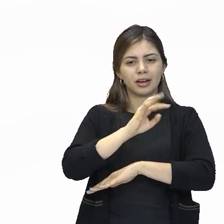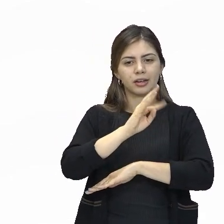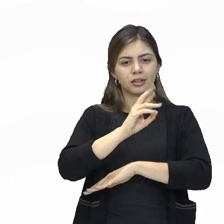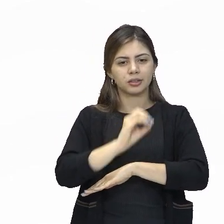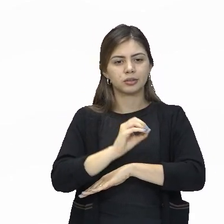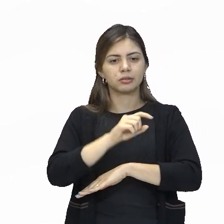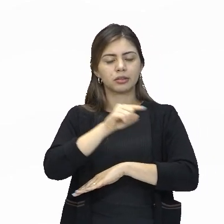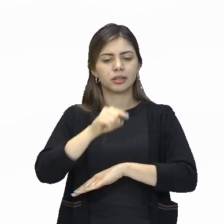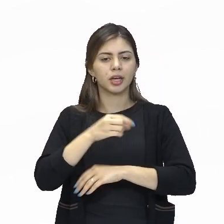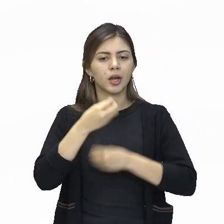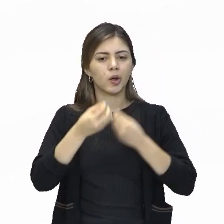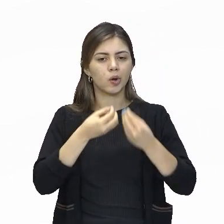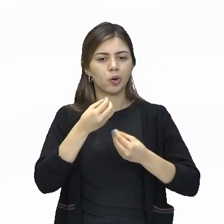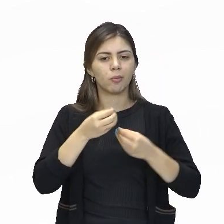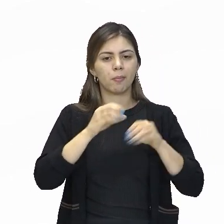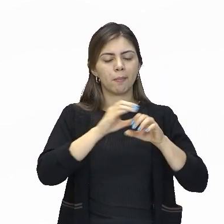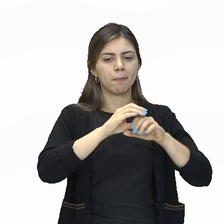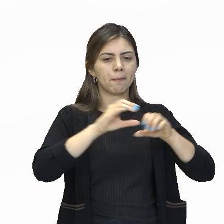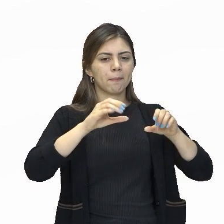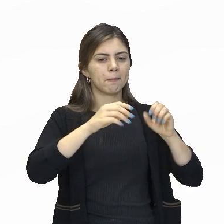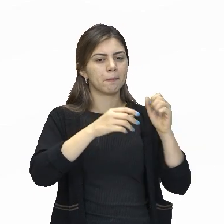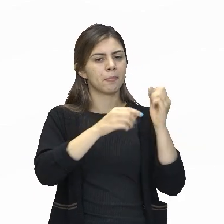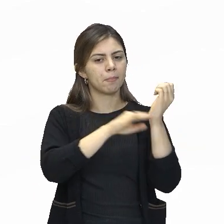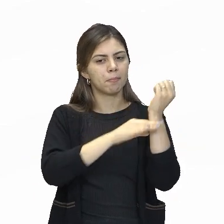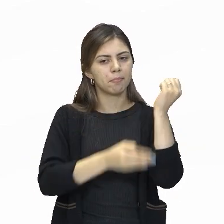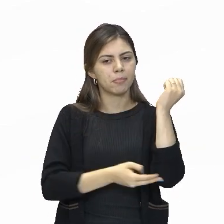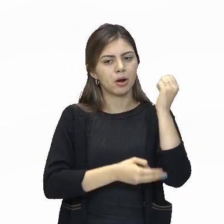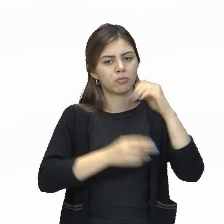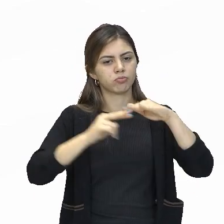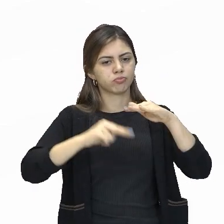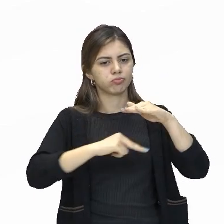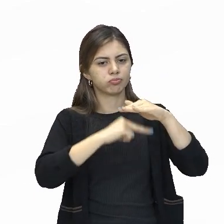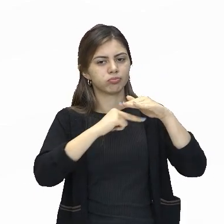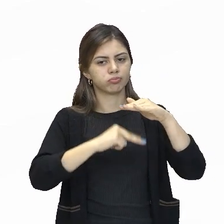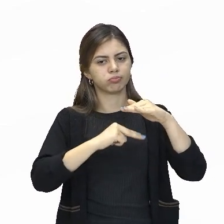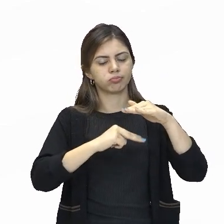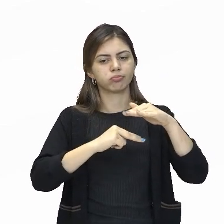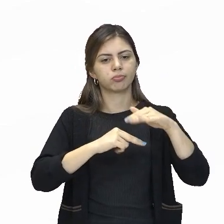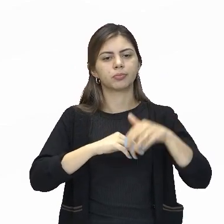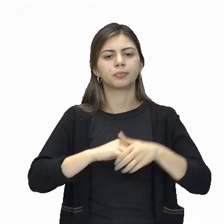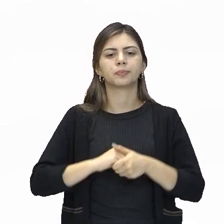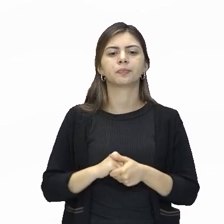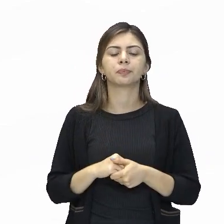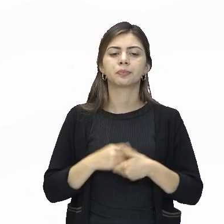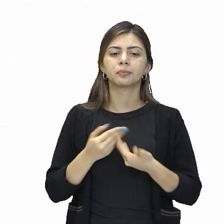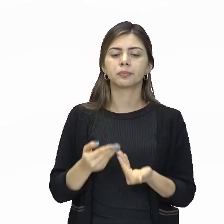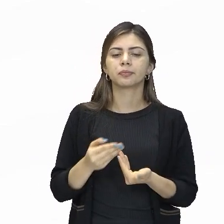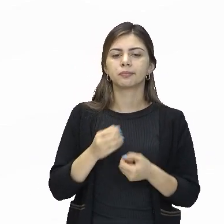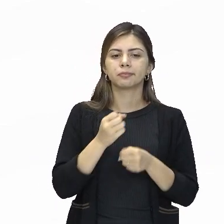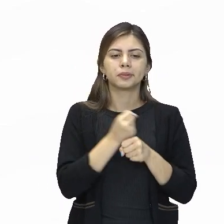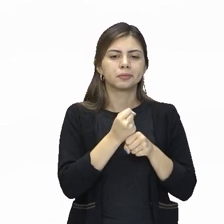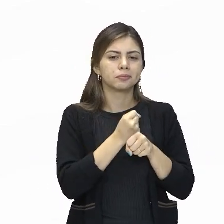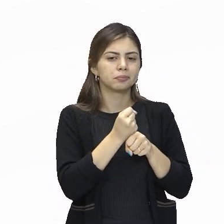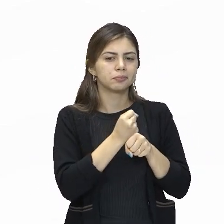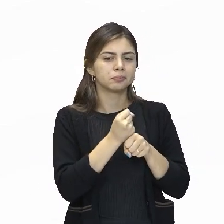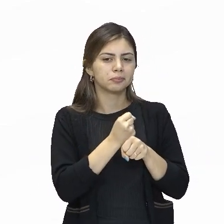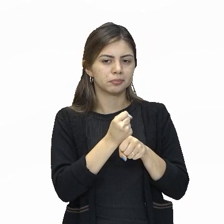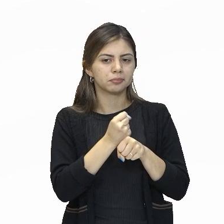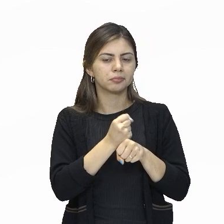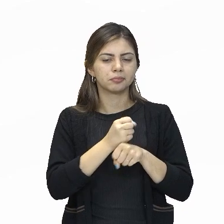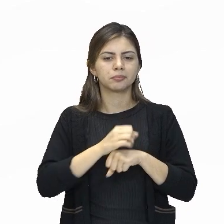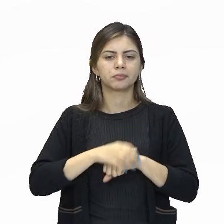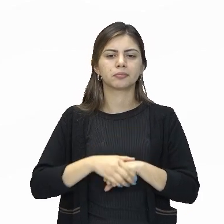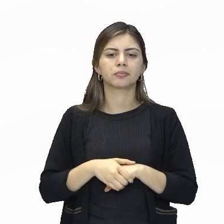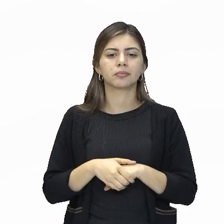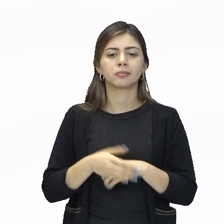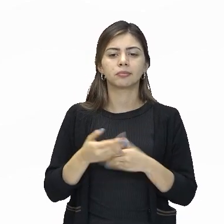arrancharam debaixo de um velho pau branco seco, nu e retorcido, a bem dizer, ao tempo,